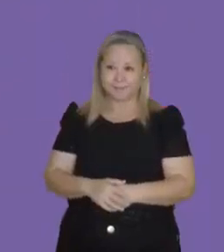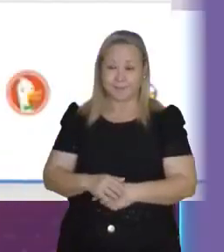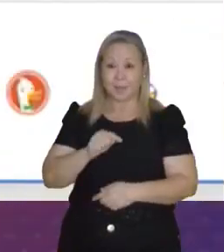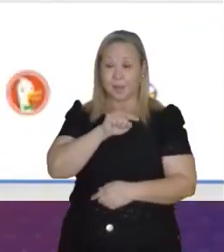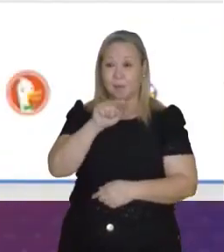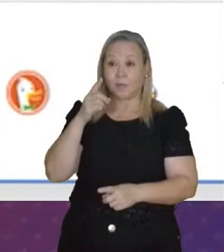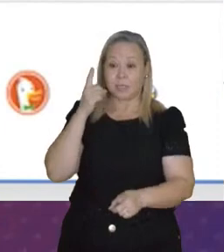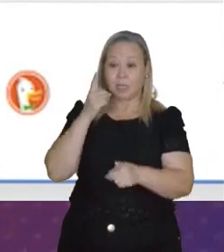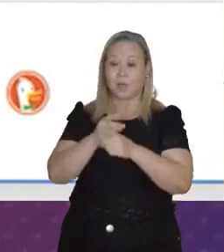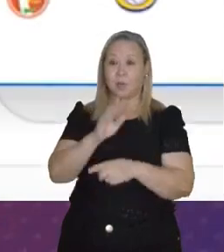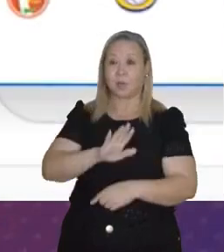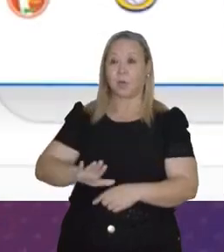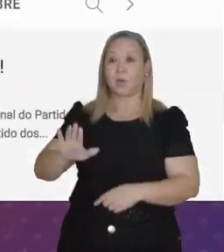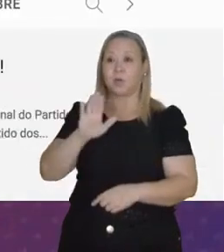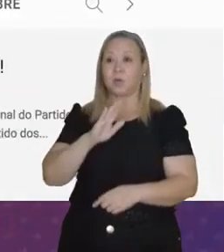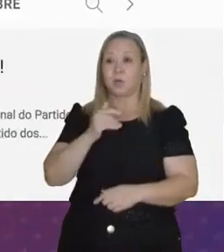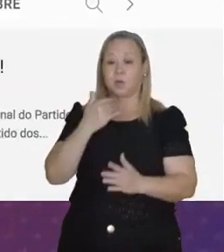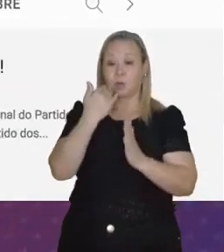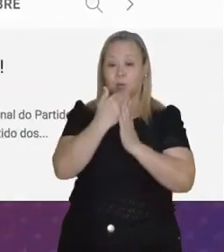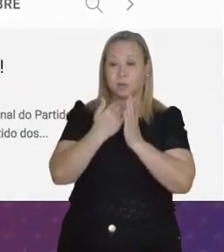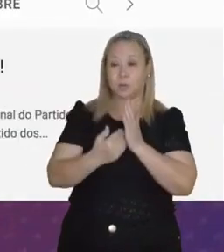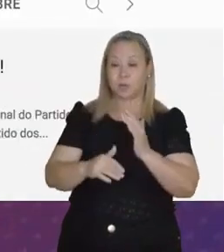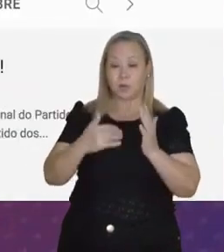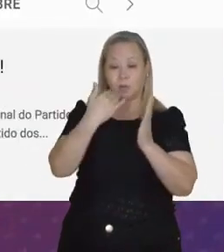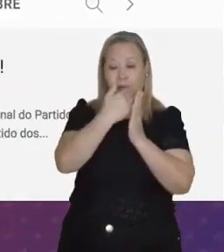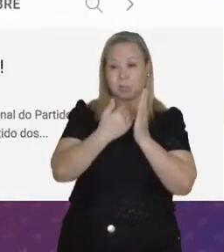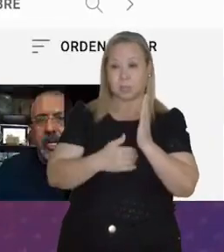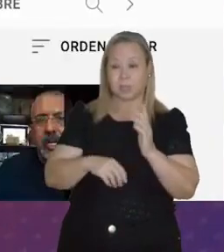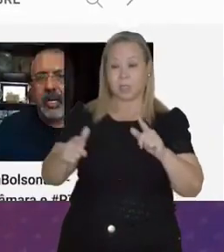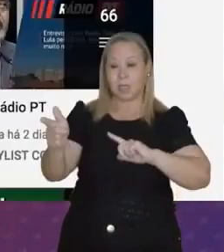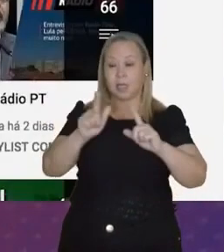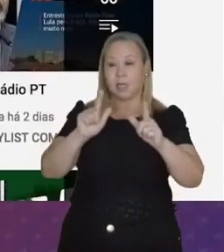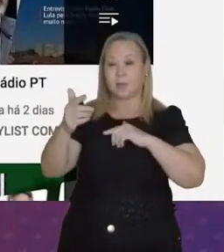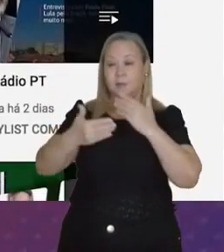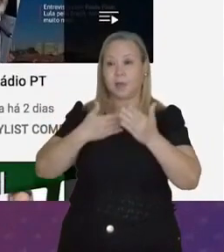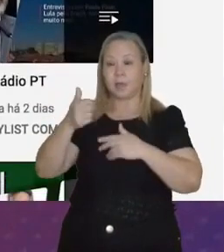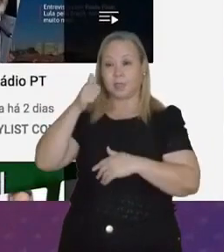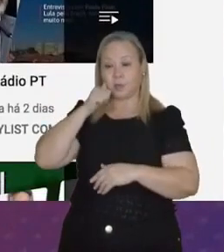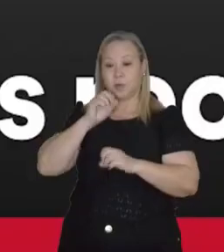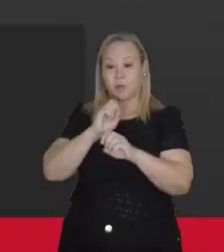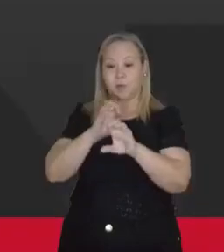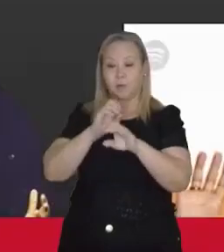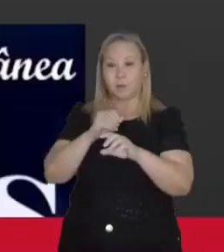Você encontra todos os nossos programas na playlist TV Elas por Elas Formação, no